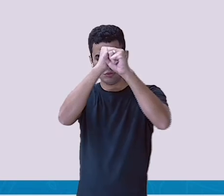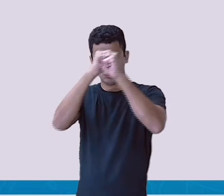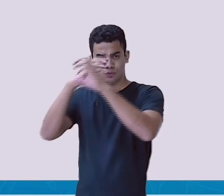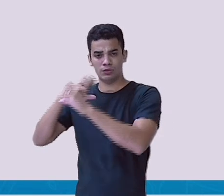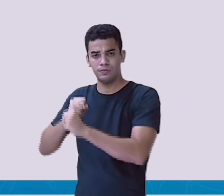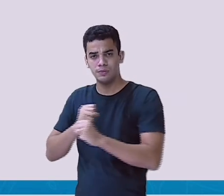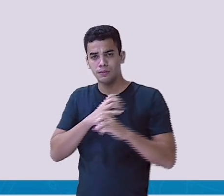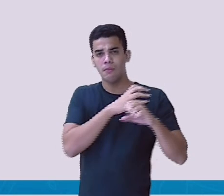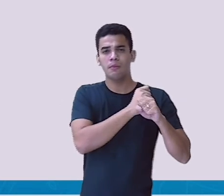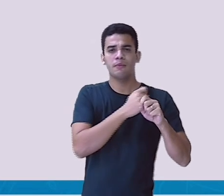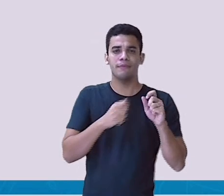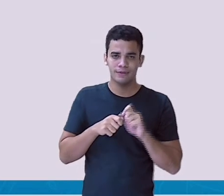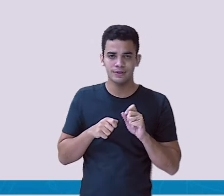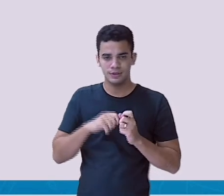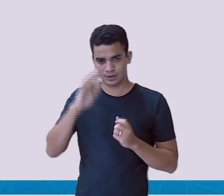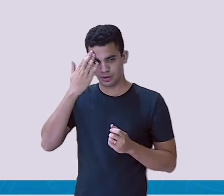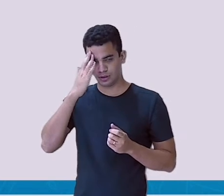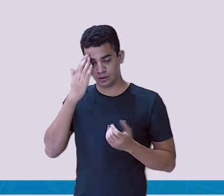altura.